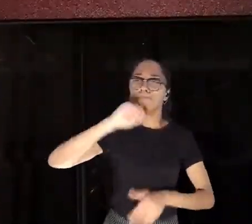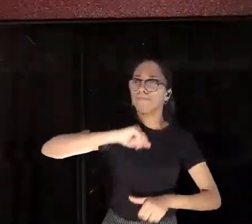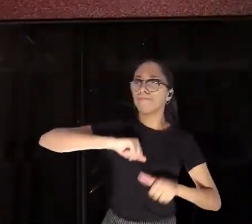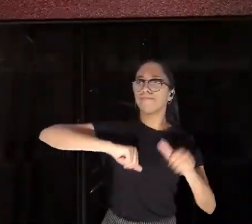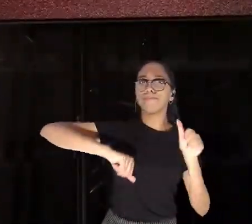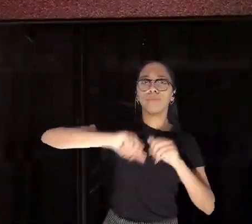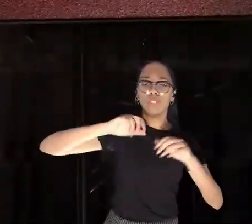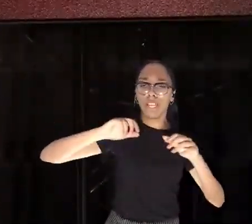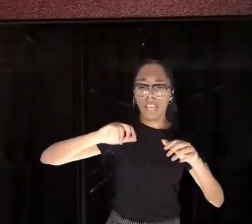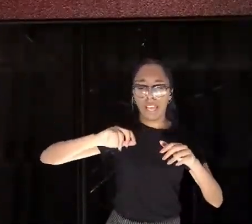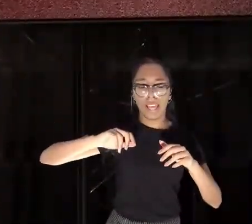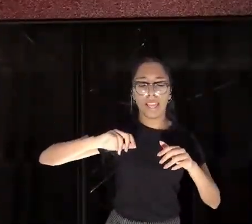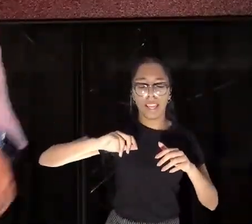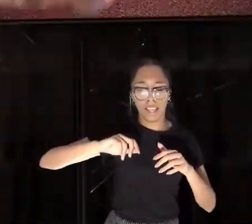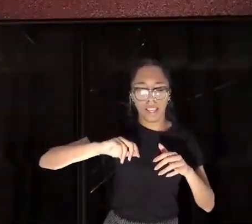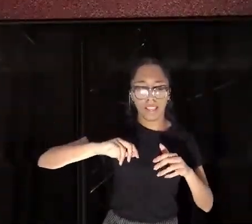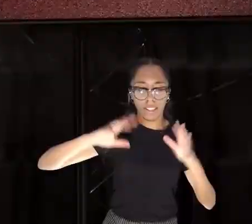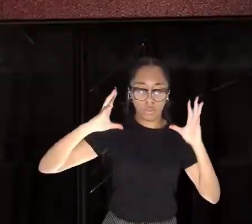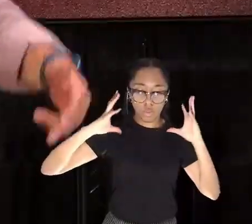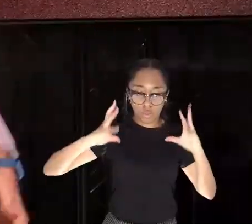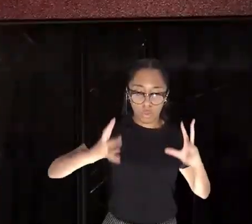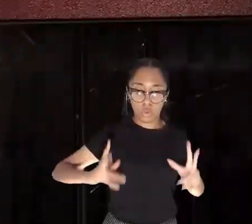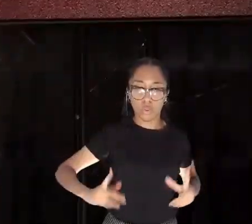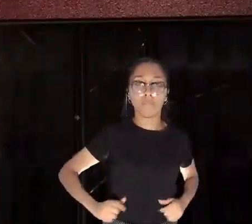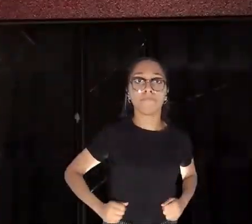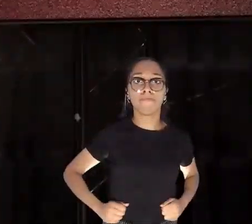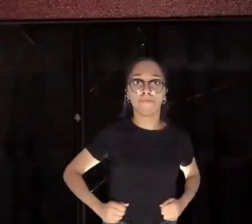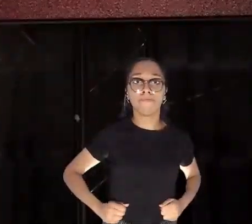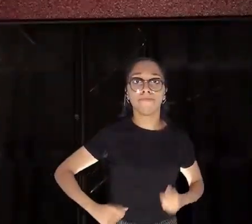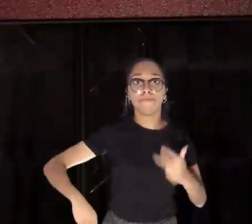convence do pecado. Sim, ele regenera. Ele santifica.